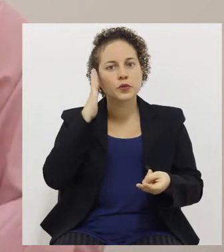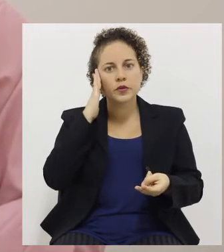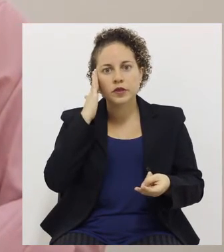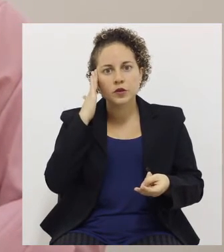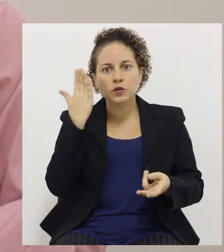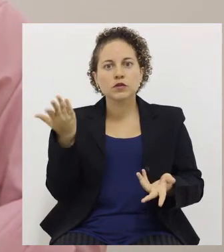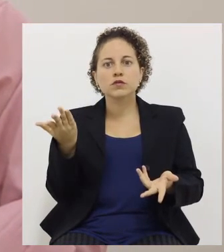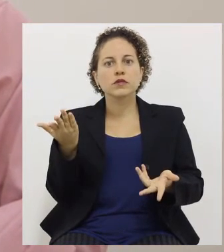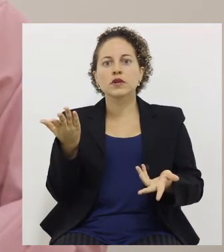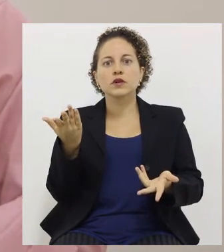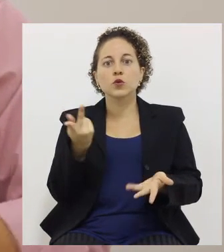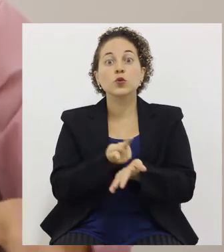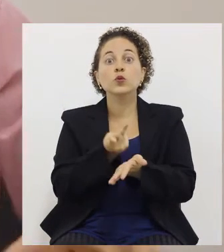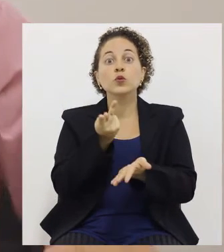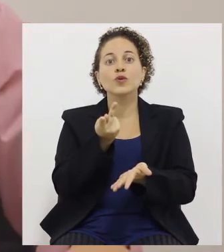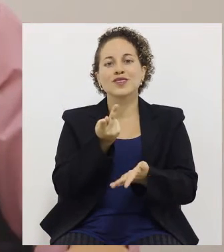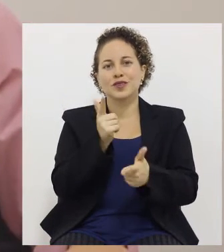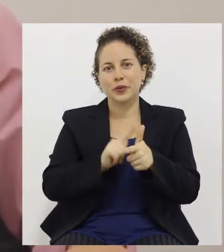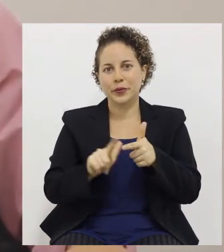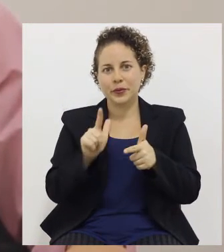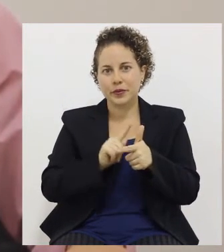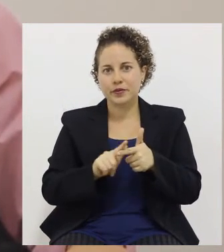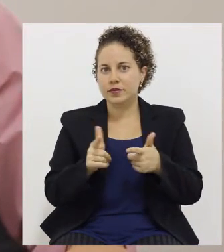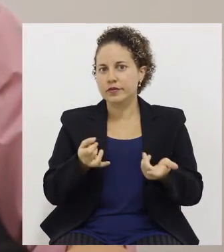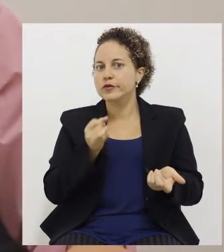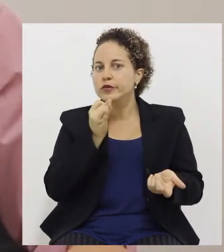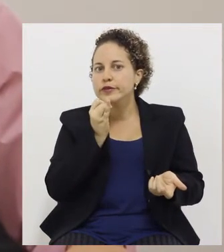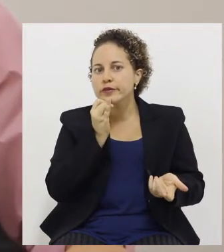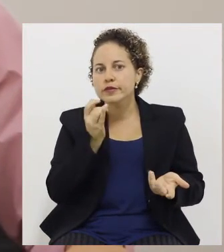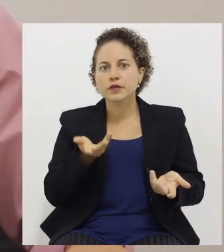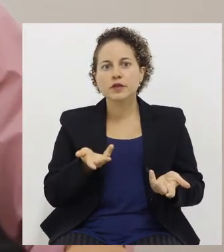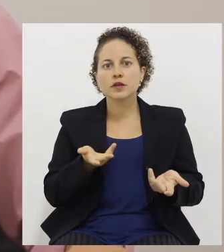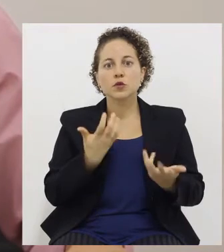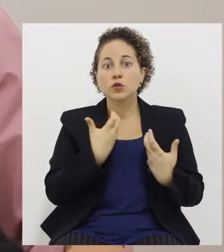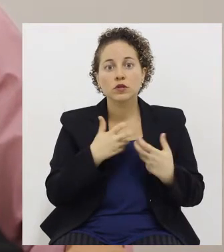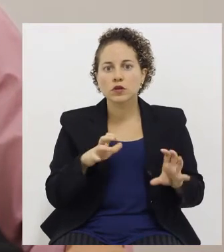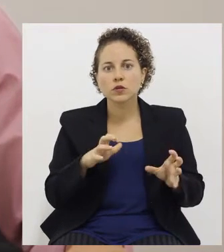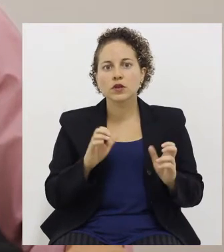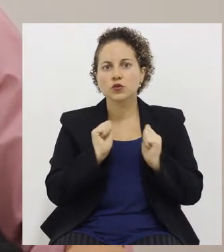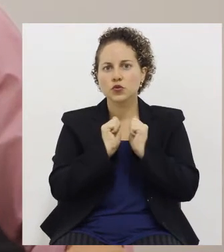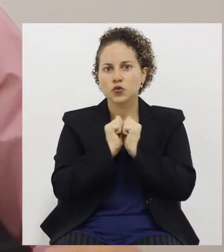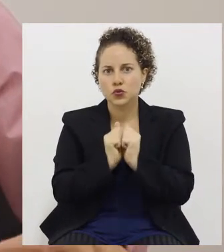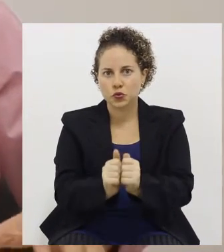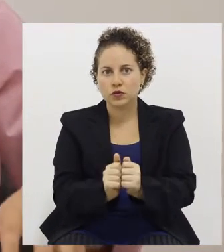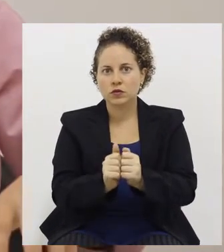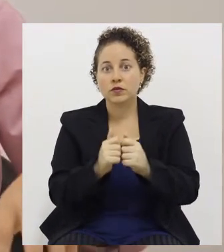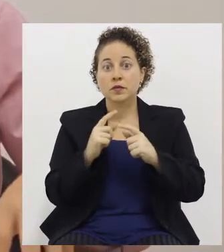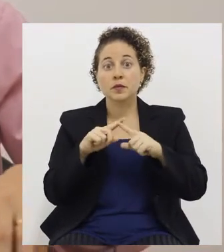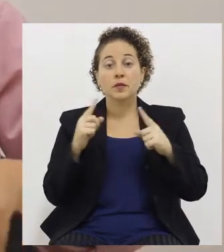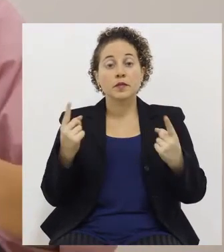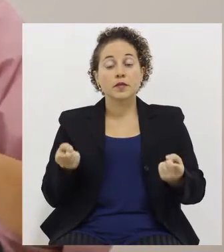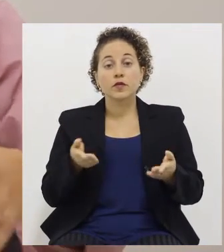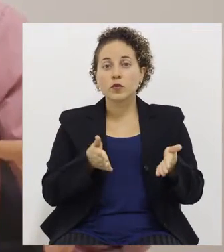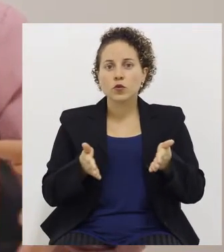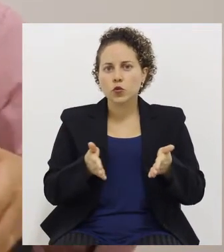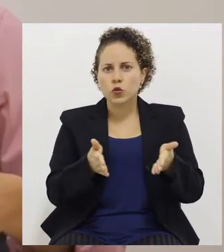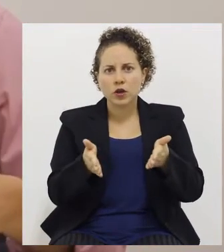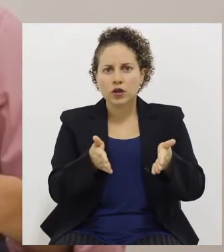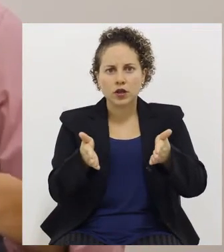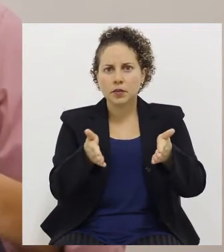situação conflitiva. Ele queria um aumento de salário, ele não queria dar aumento de salário. E eles vão encontrar um